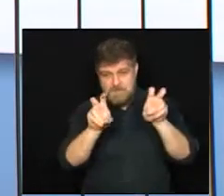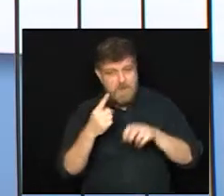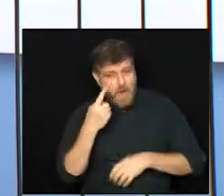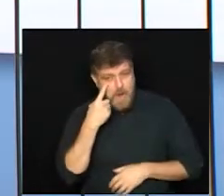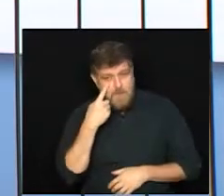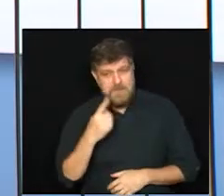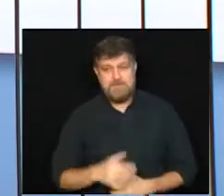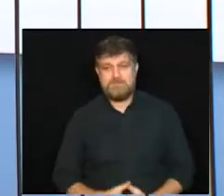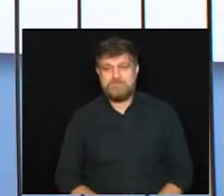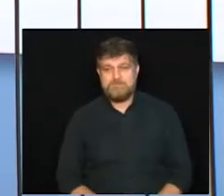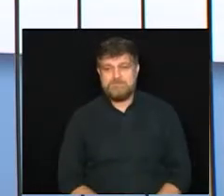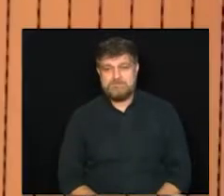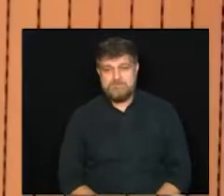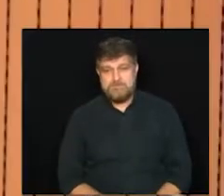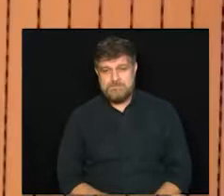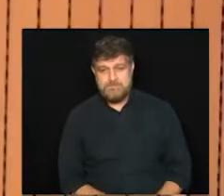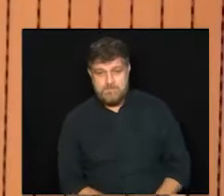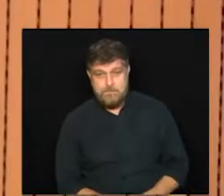Acompanhe.